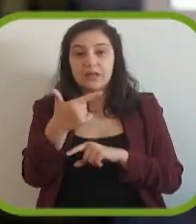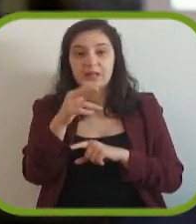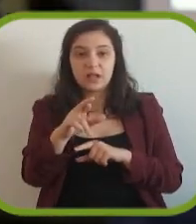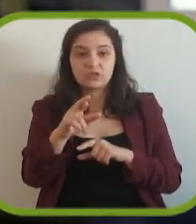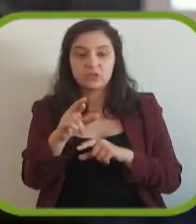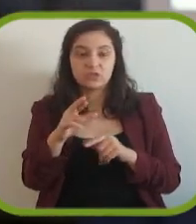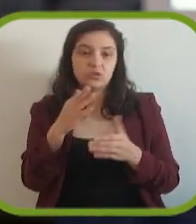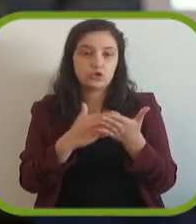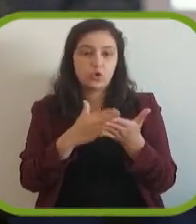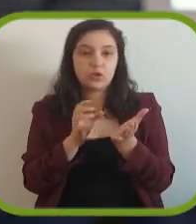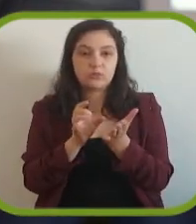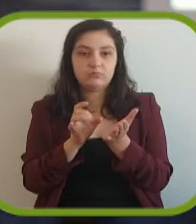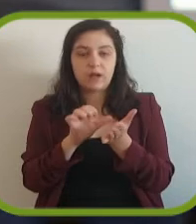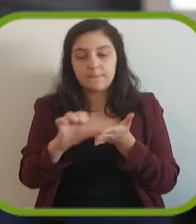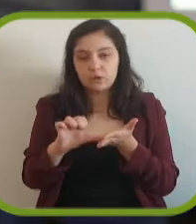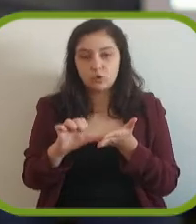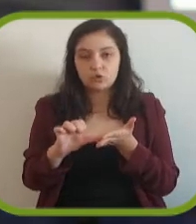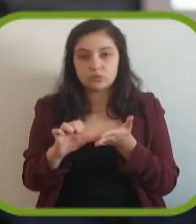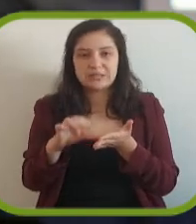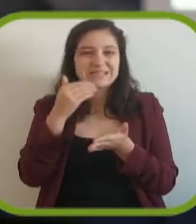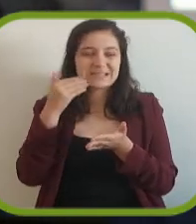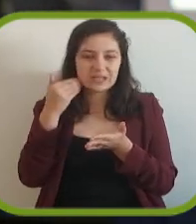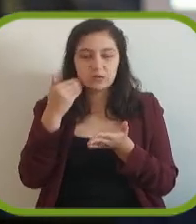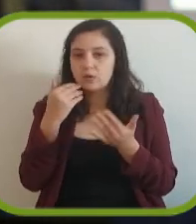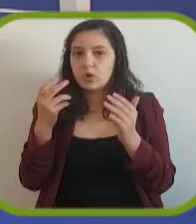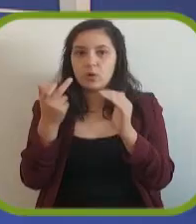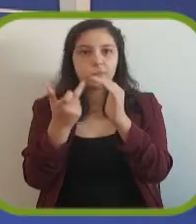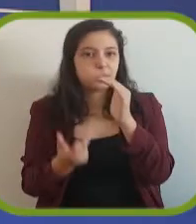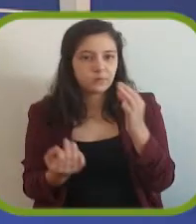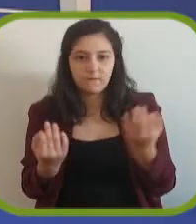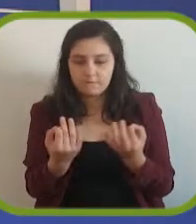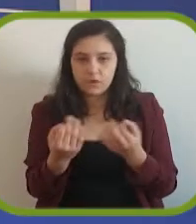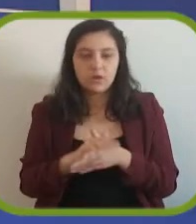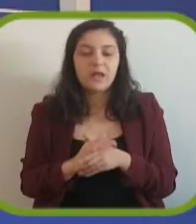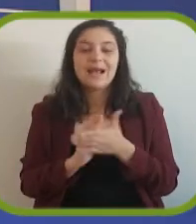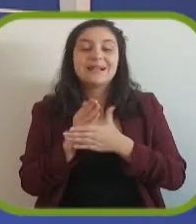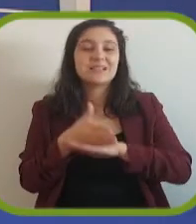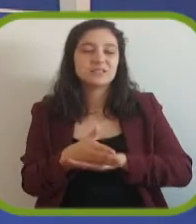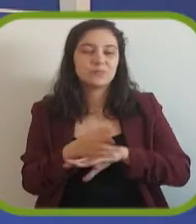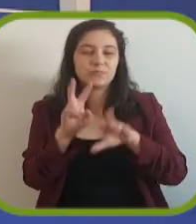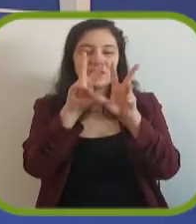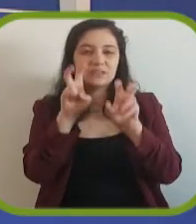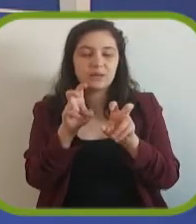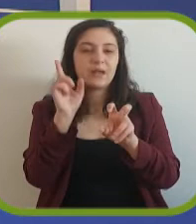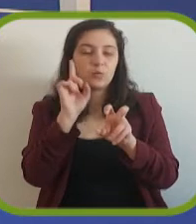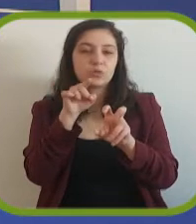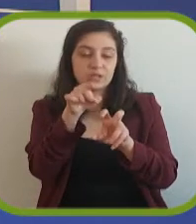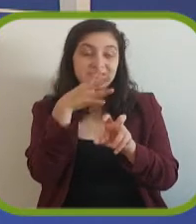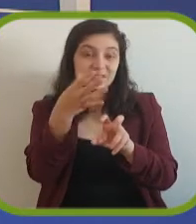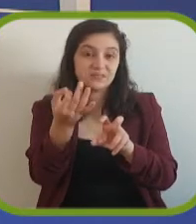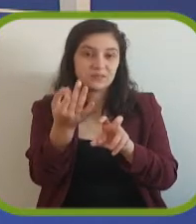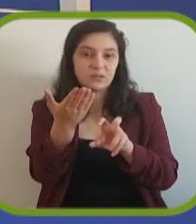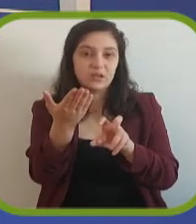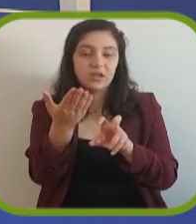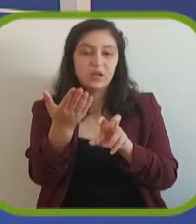abandono escolar precoce diminuiu muito em Portugal. A questão do acesso é importante, de facto, isso que eu estava a dizer, que as pessoas não